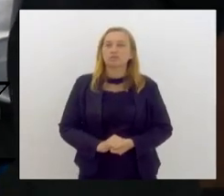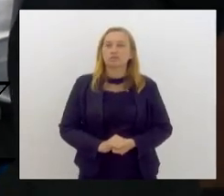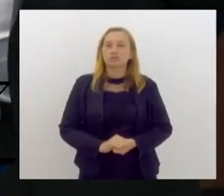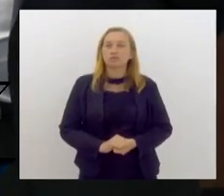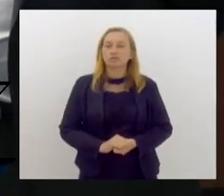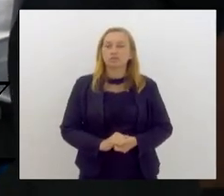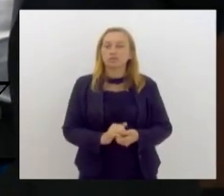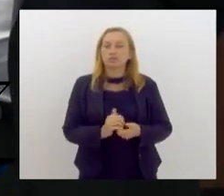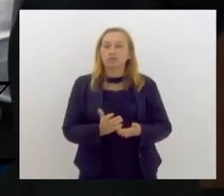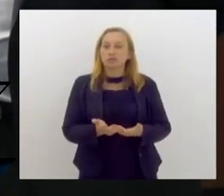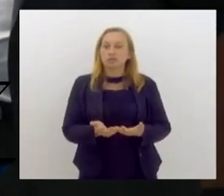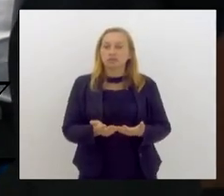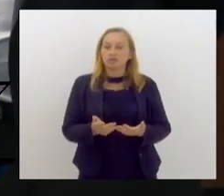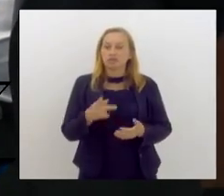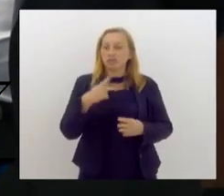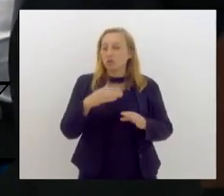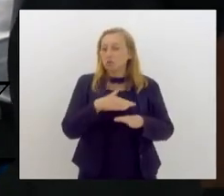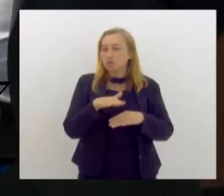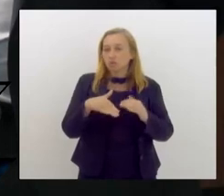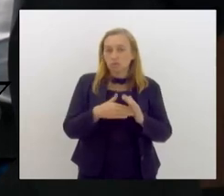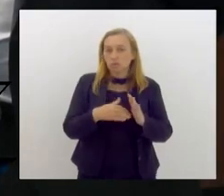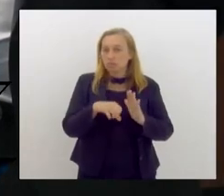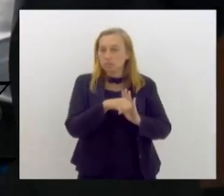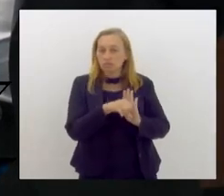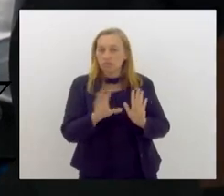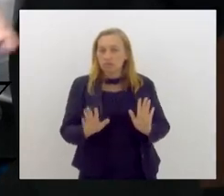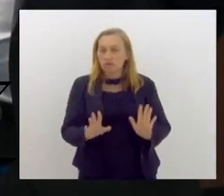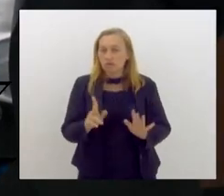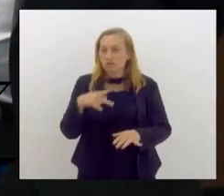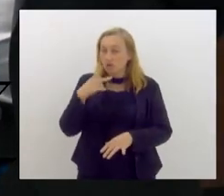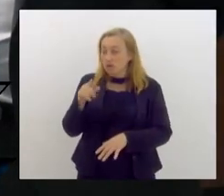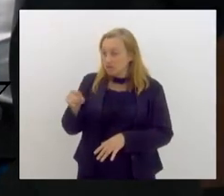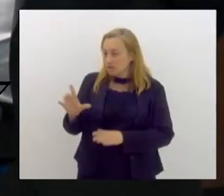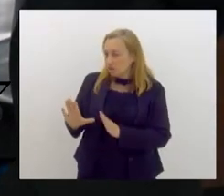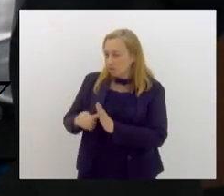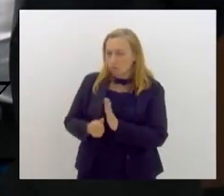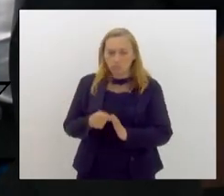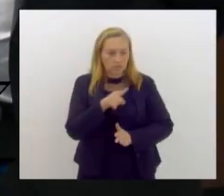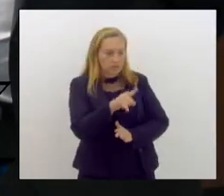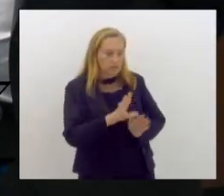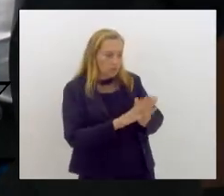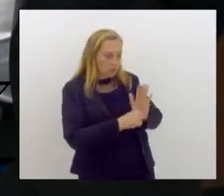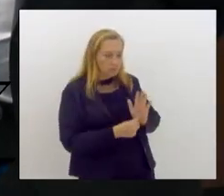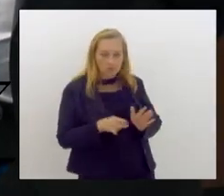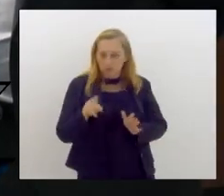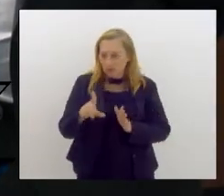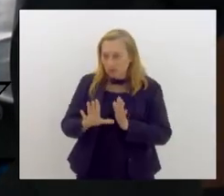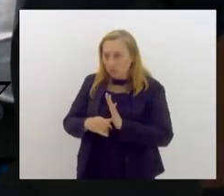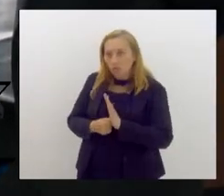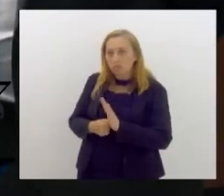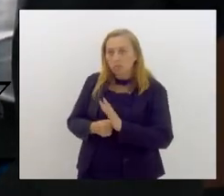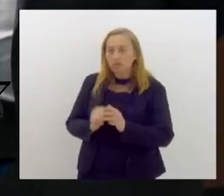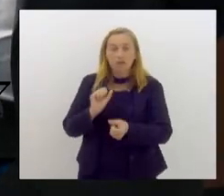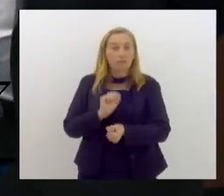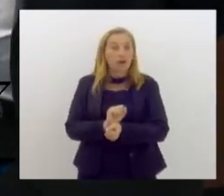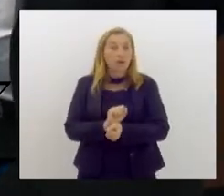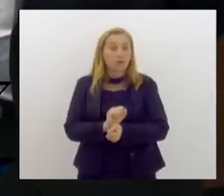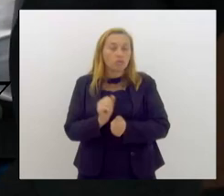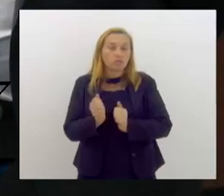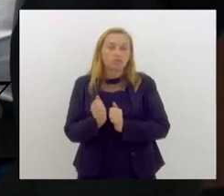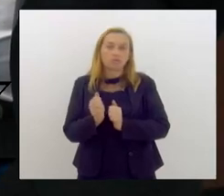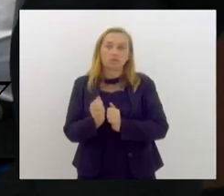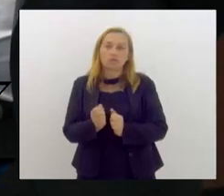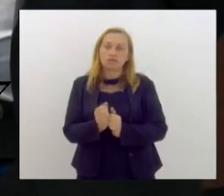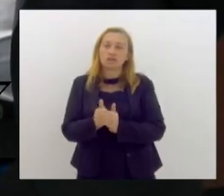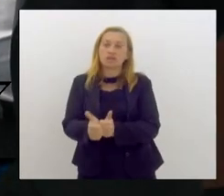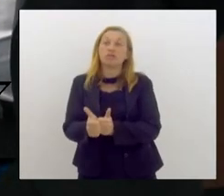todo mundo. A polícia olhou lá, a premissa aqui é roubo. E paralisou o segmento. E